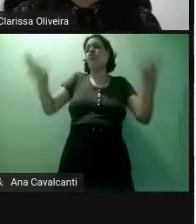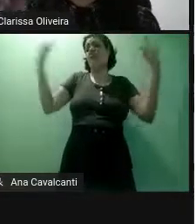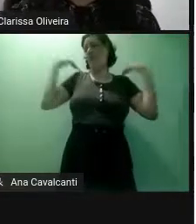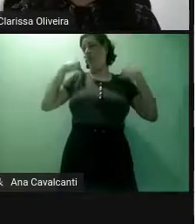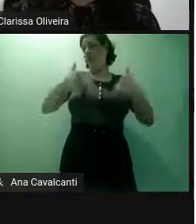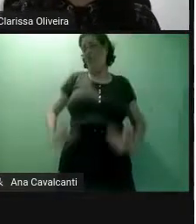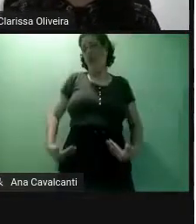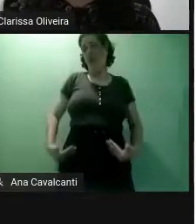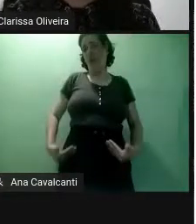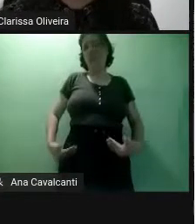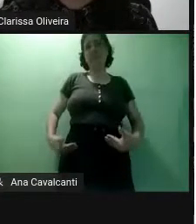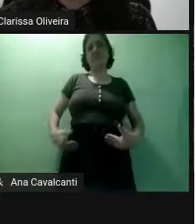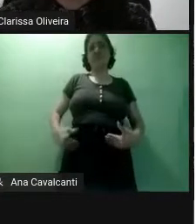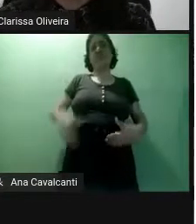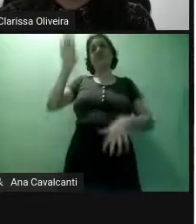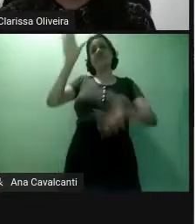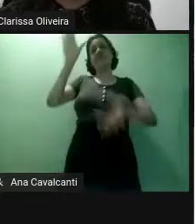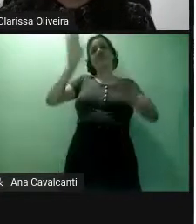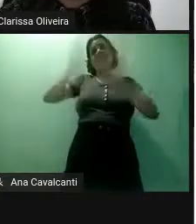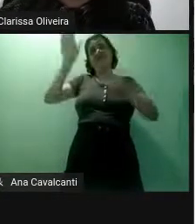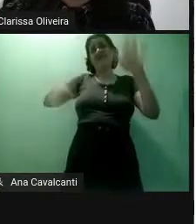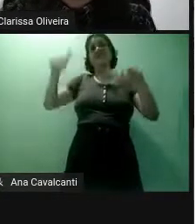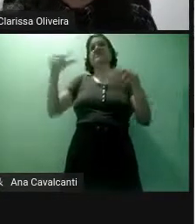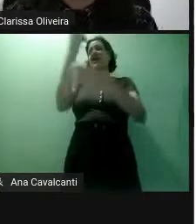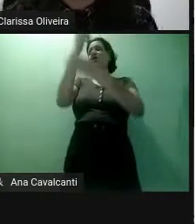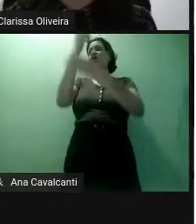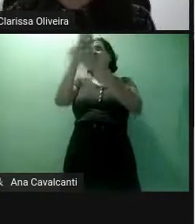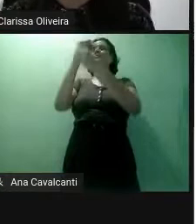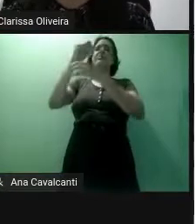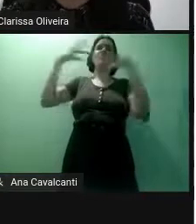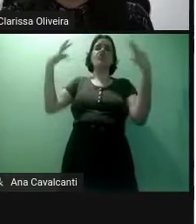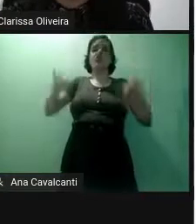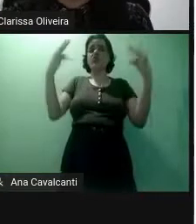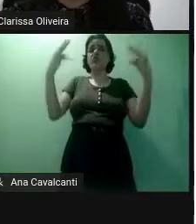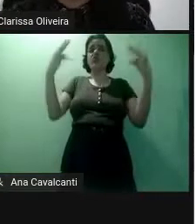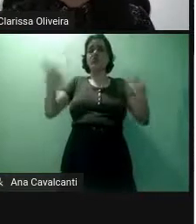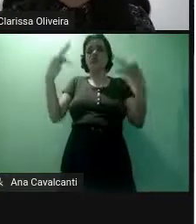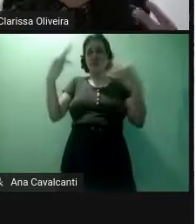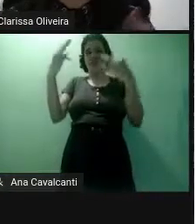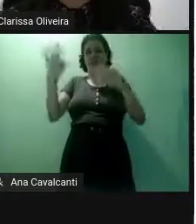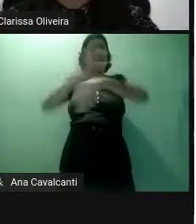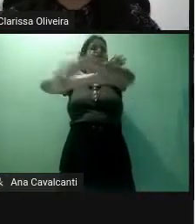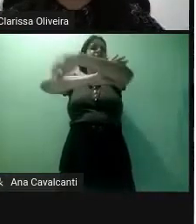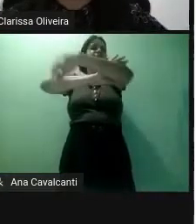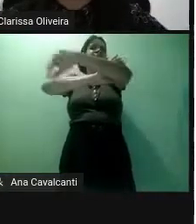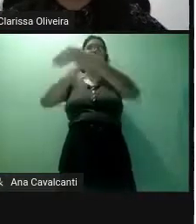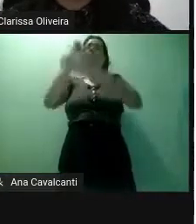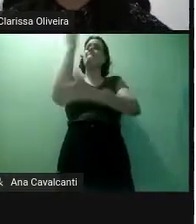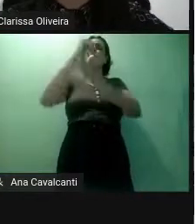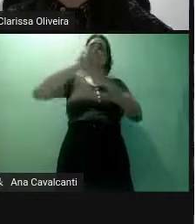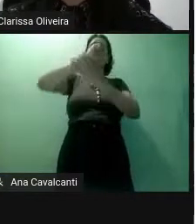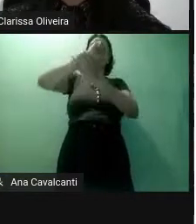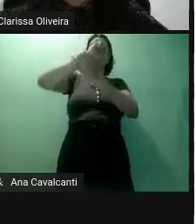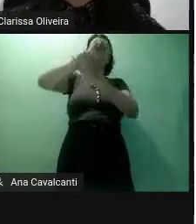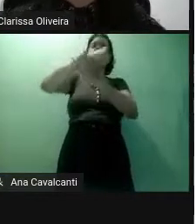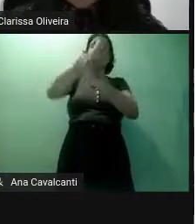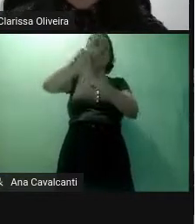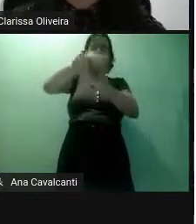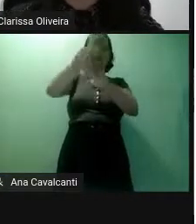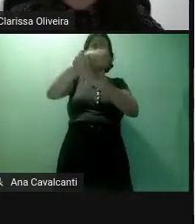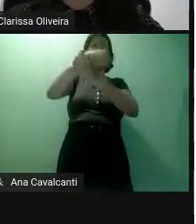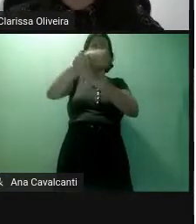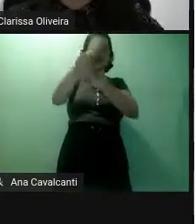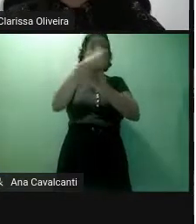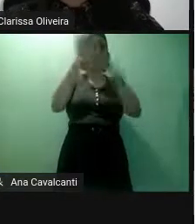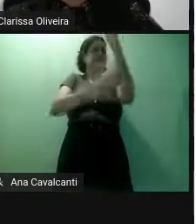bem acentuada nas nossas articulações. Não, é uma dor no músculo mesmo, em várias partes do corpo, como se você